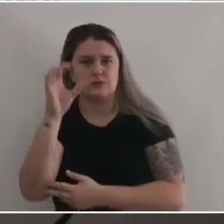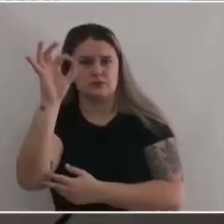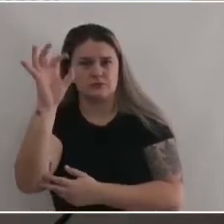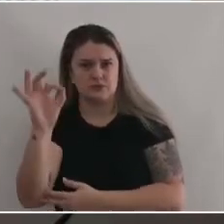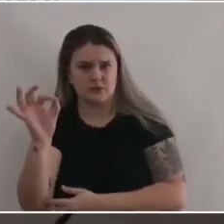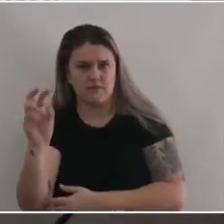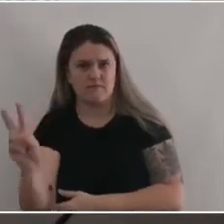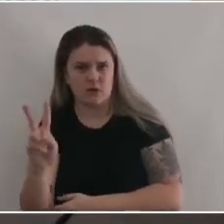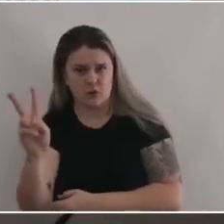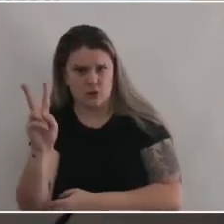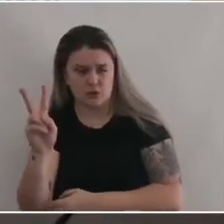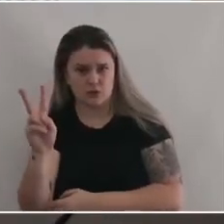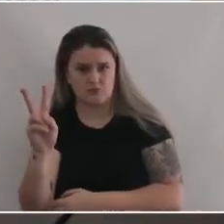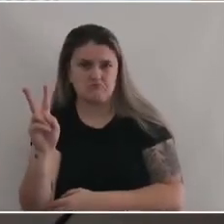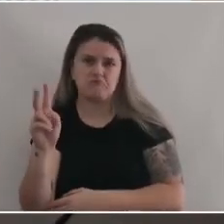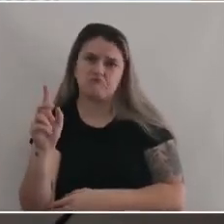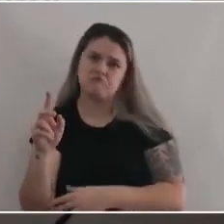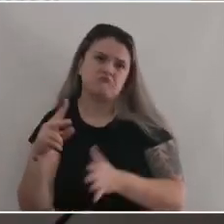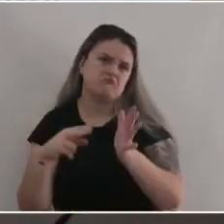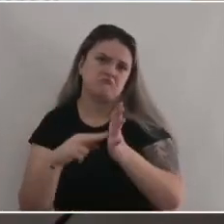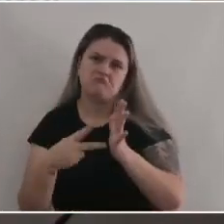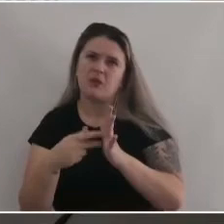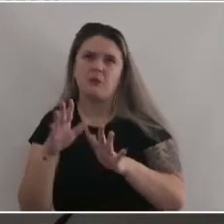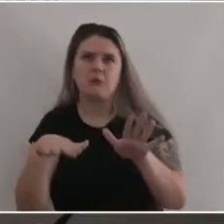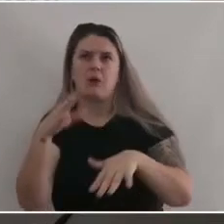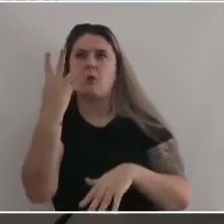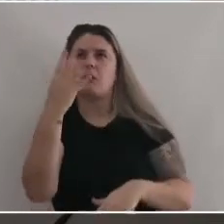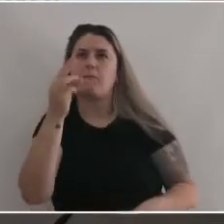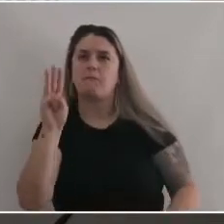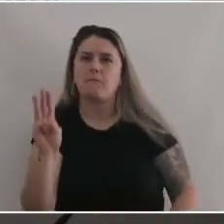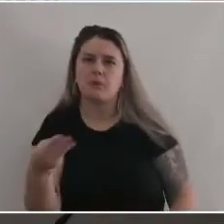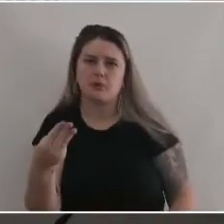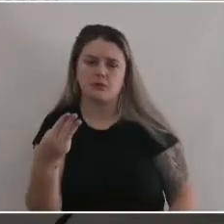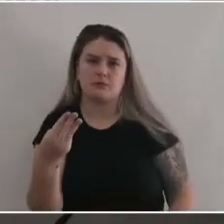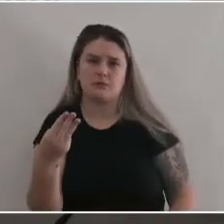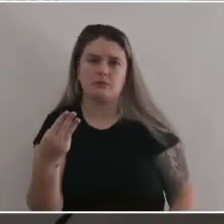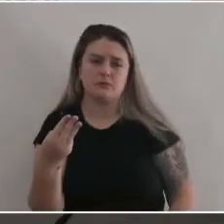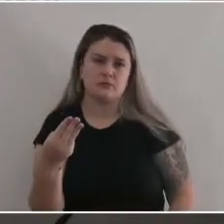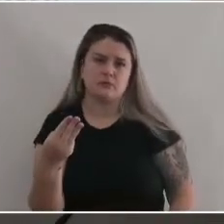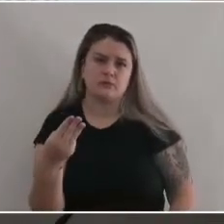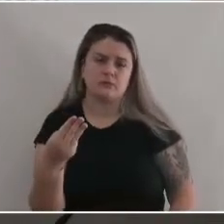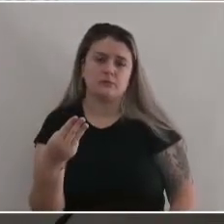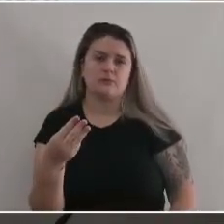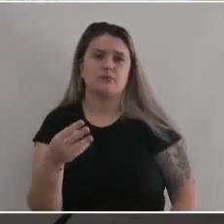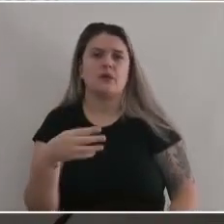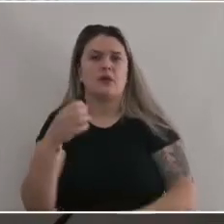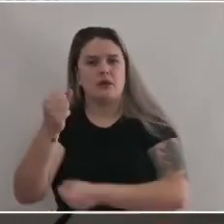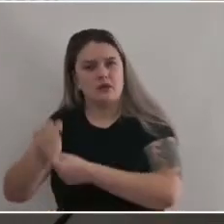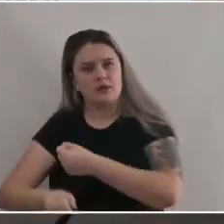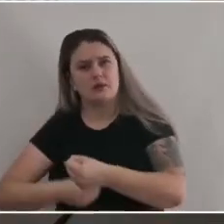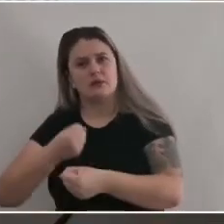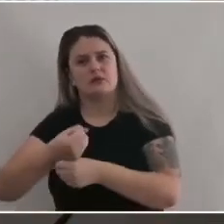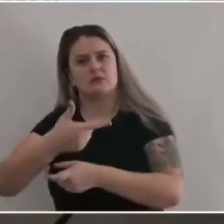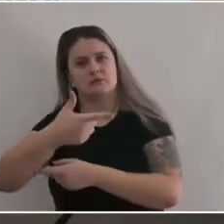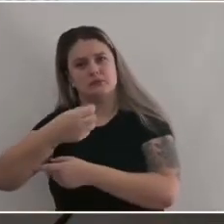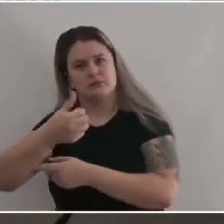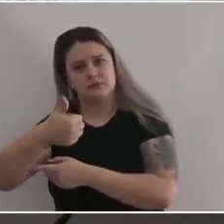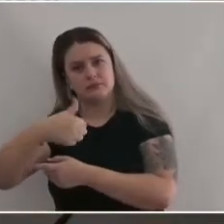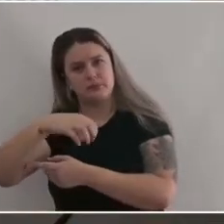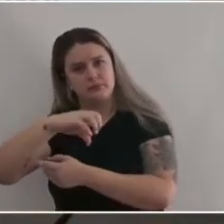78,83% desse valor, correspondendo a 4.909.000. No exercício de